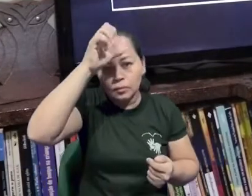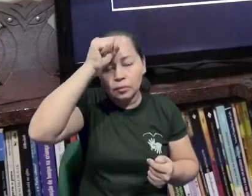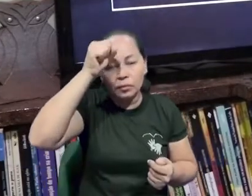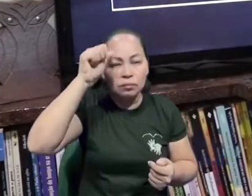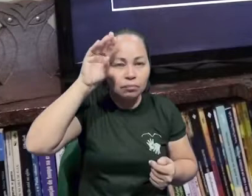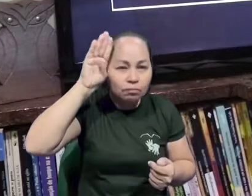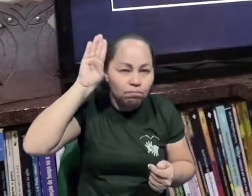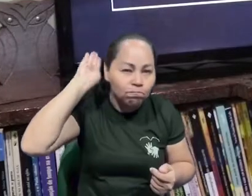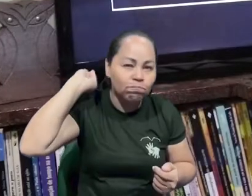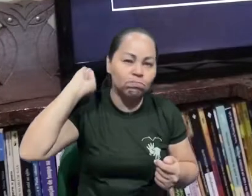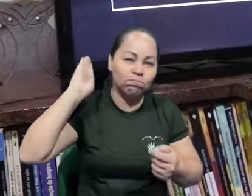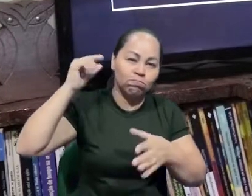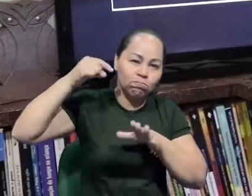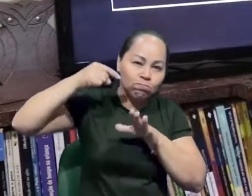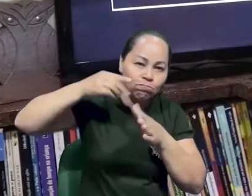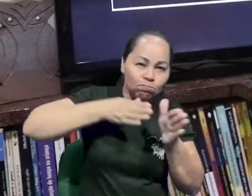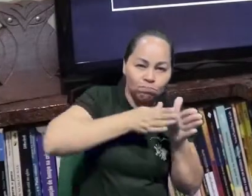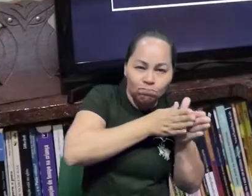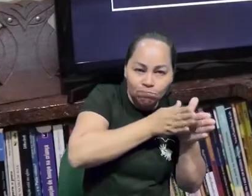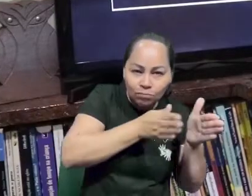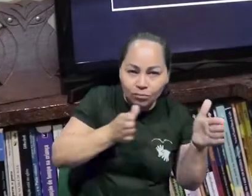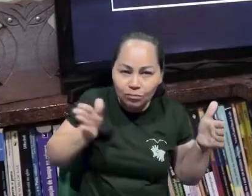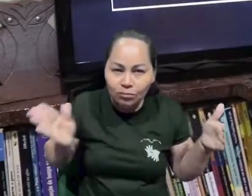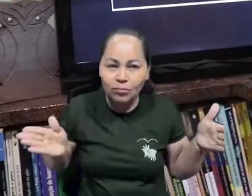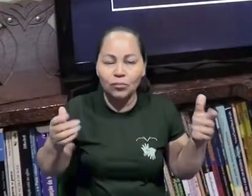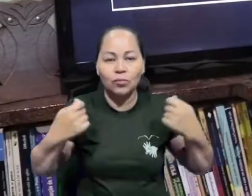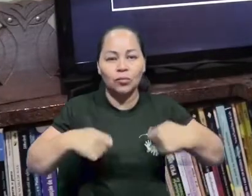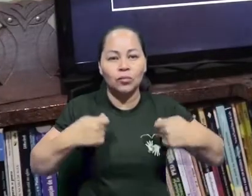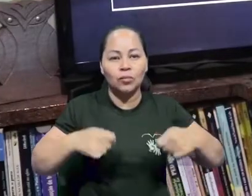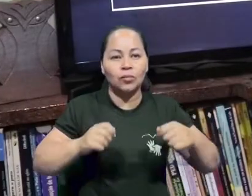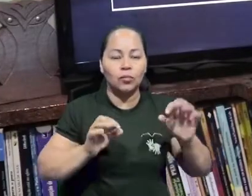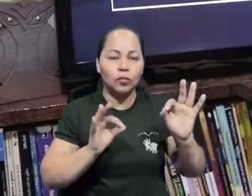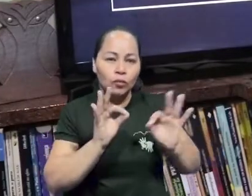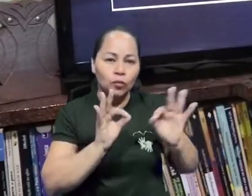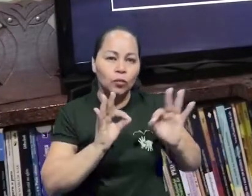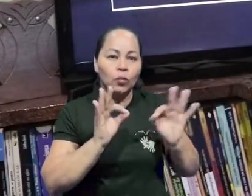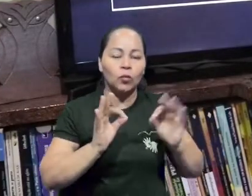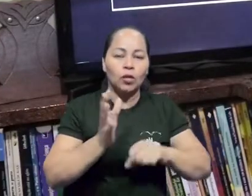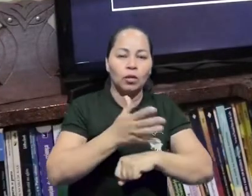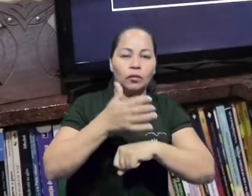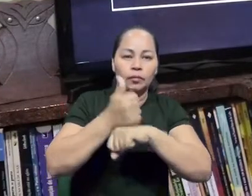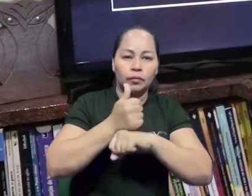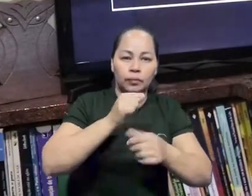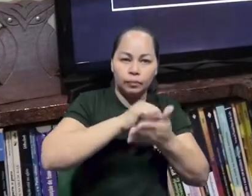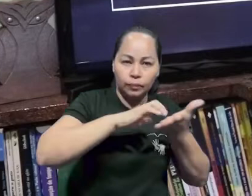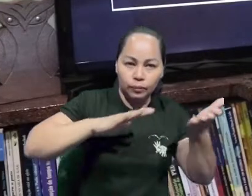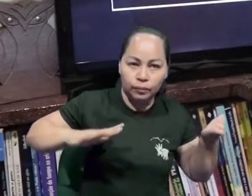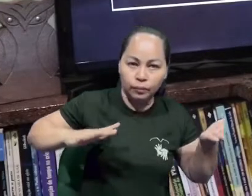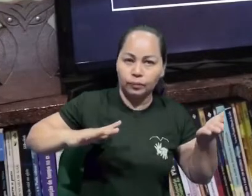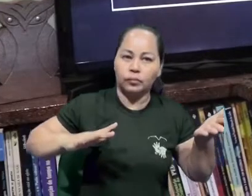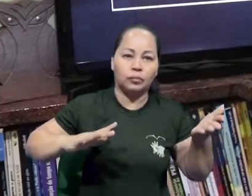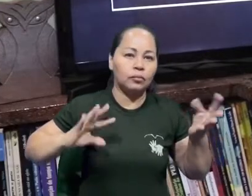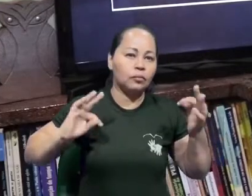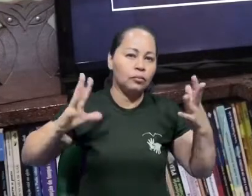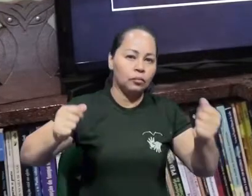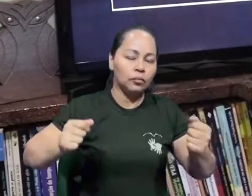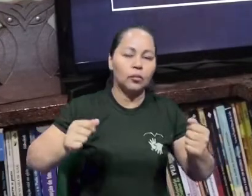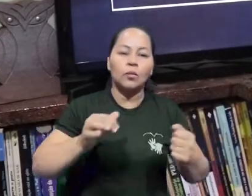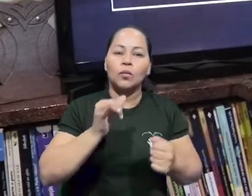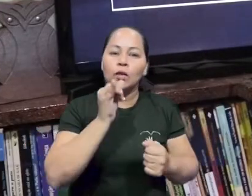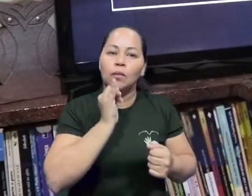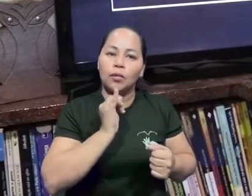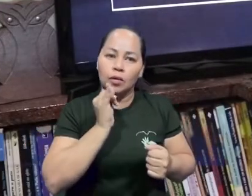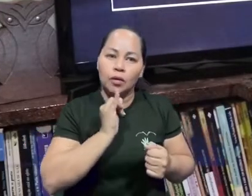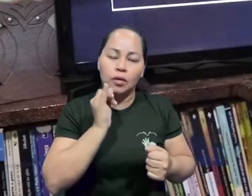Então, interesse, atenção, concentração, compreensão e atendimento a ordens, qualidade da atividade desempenhada.